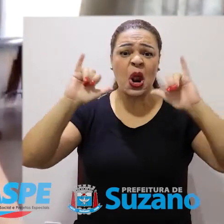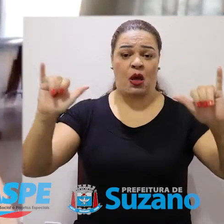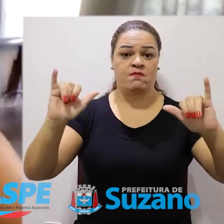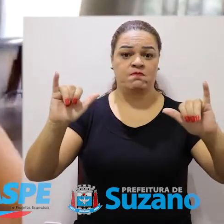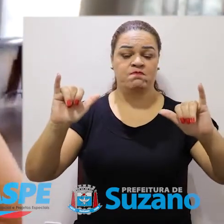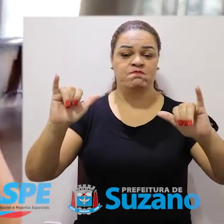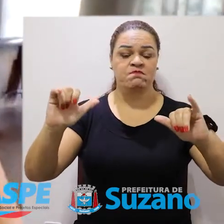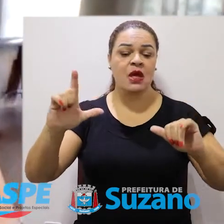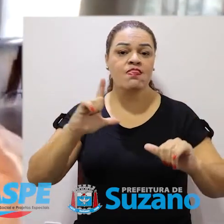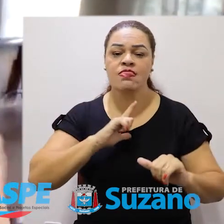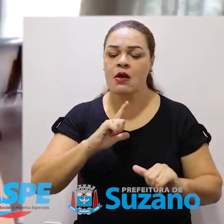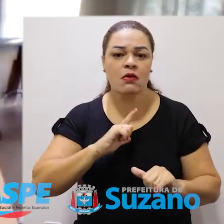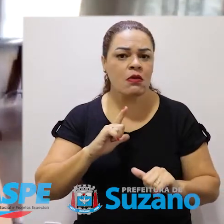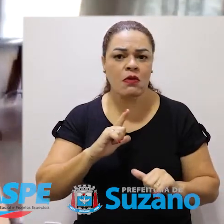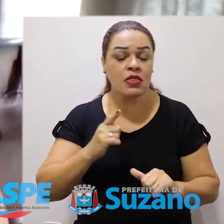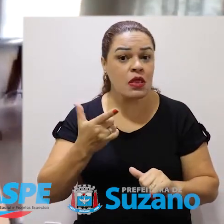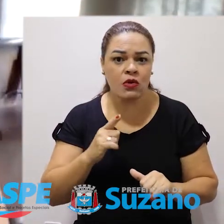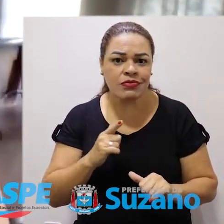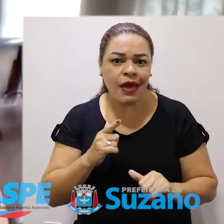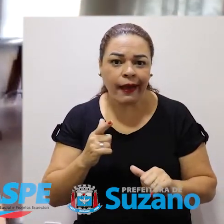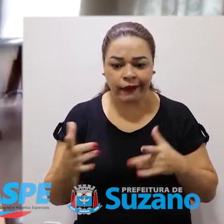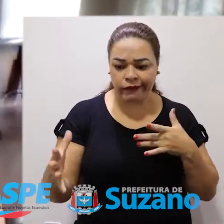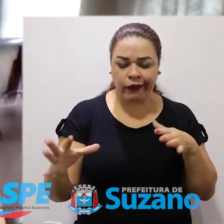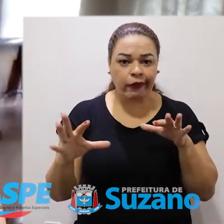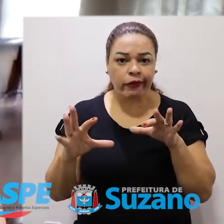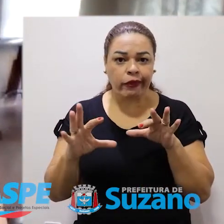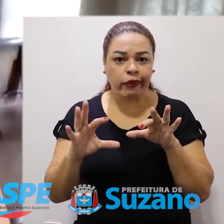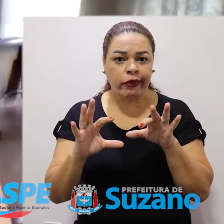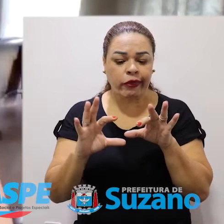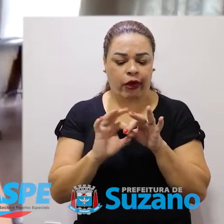não tem relação nenhuma relação